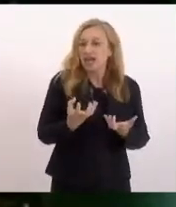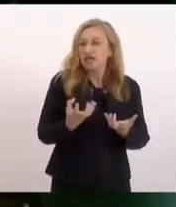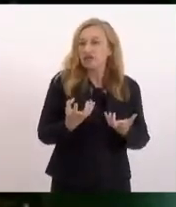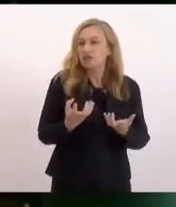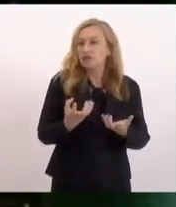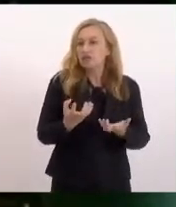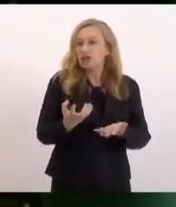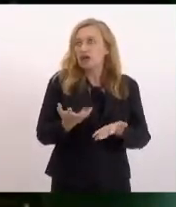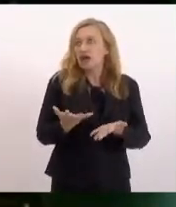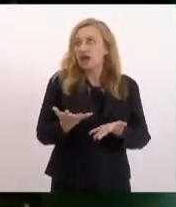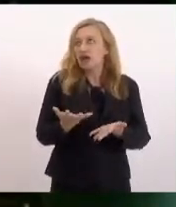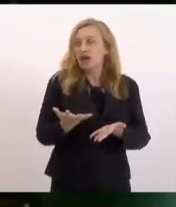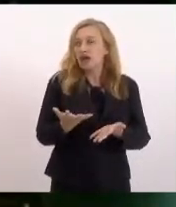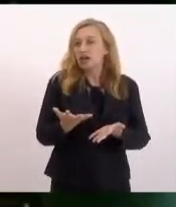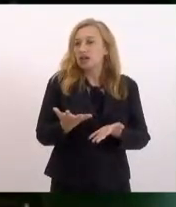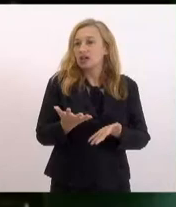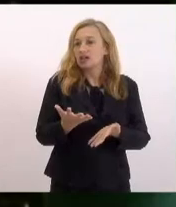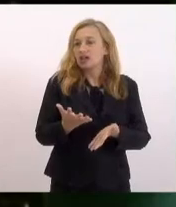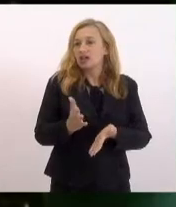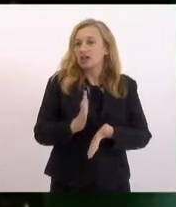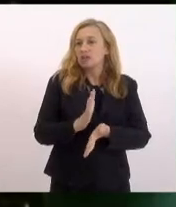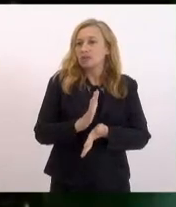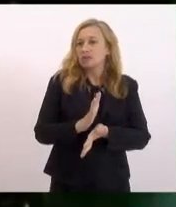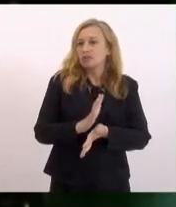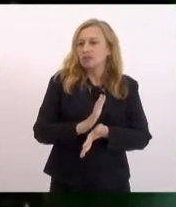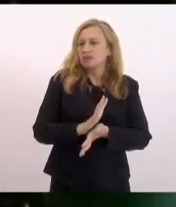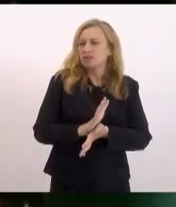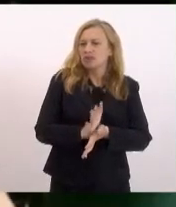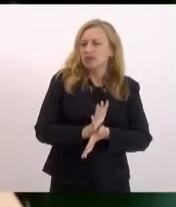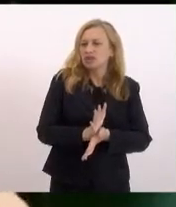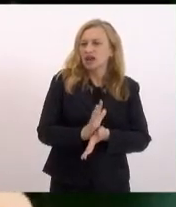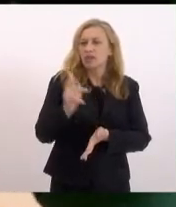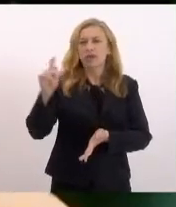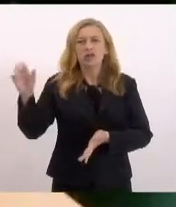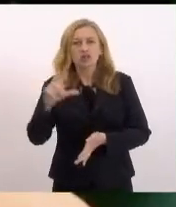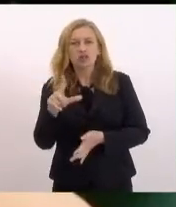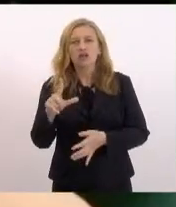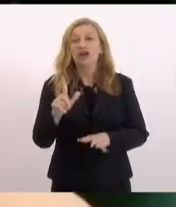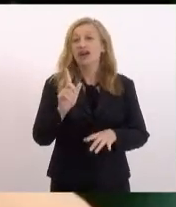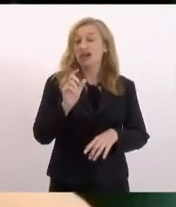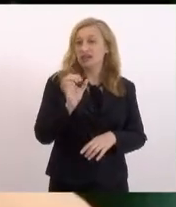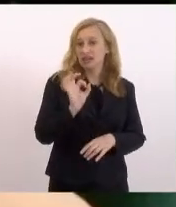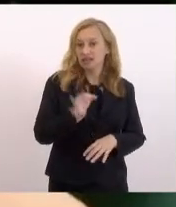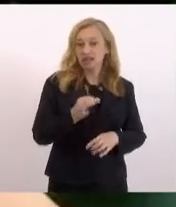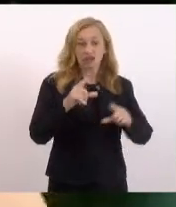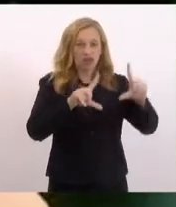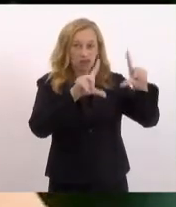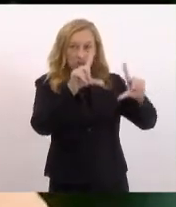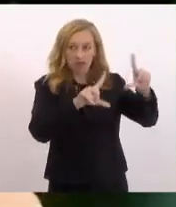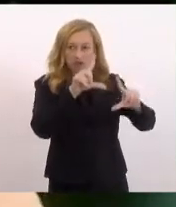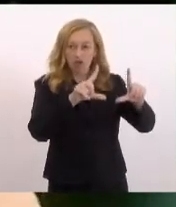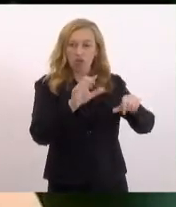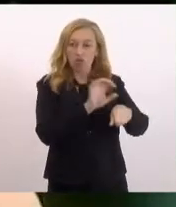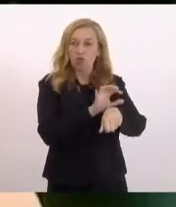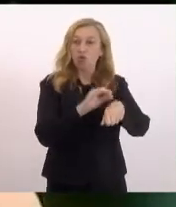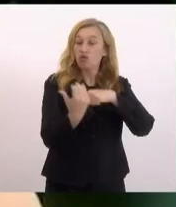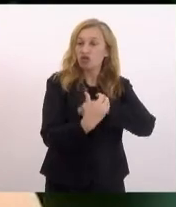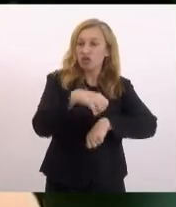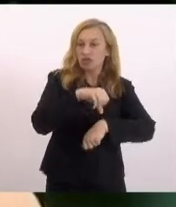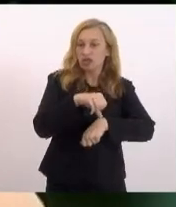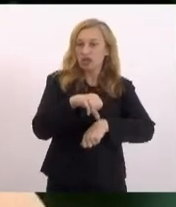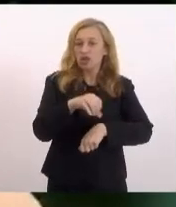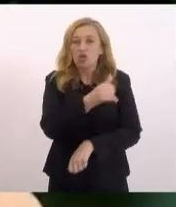nas sombras do debate com o PSOL, é evidente, tem uma manchete aqui, ó, Covid-19, Rio